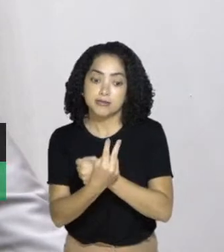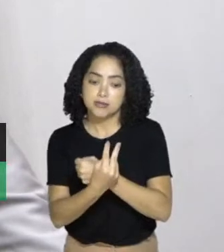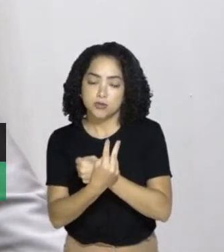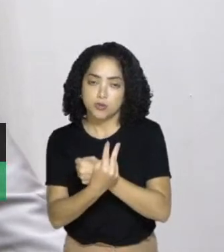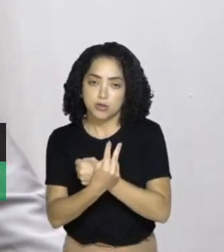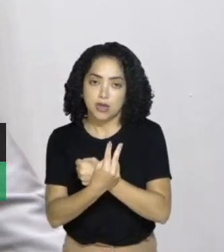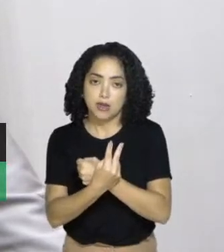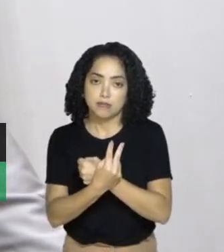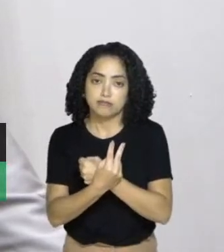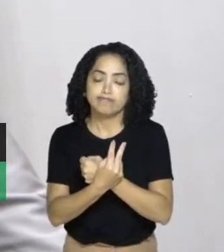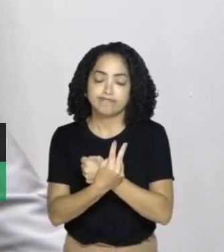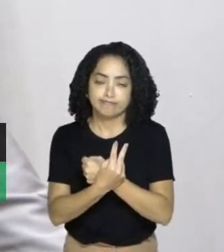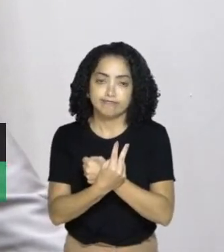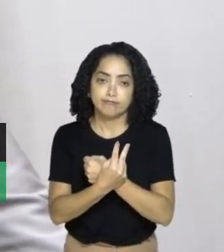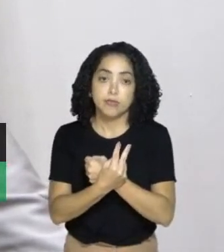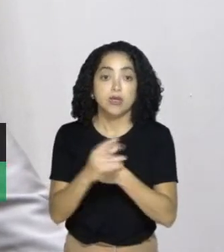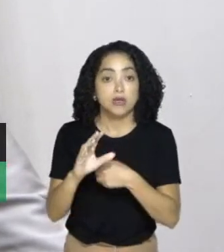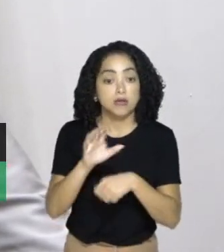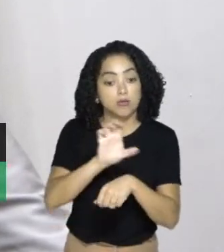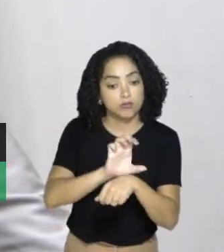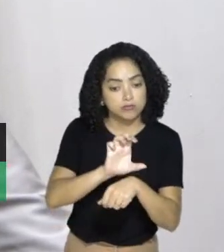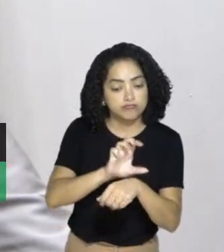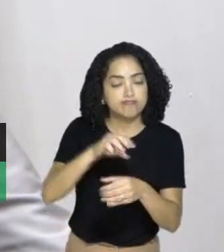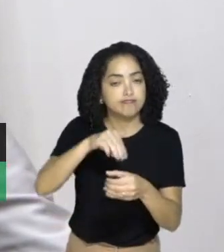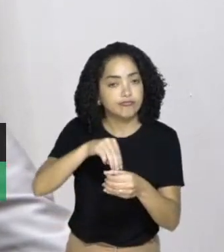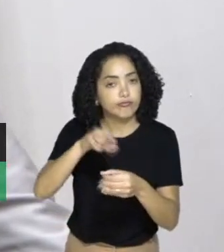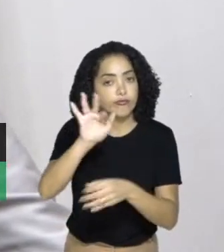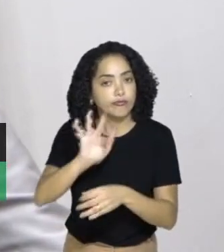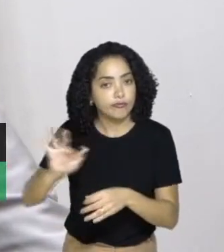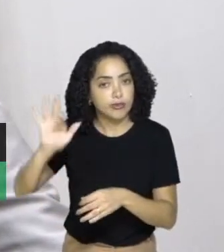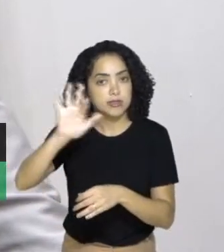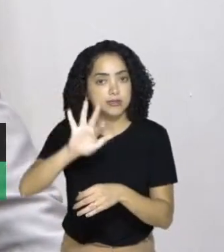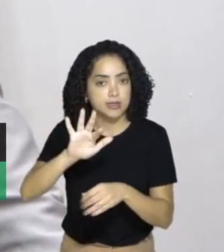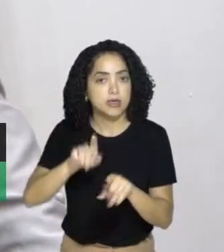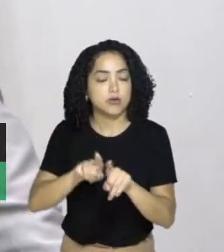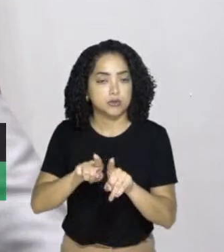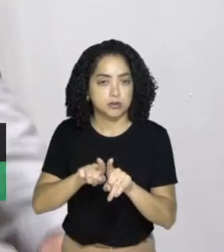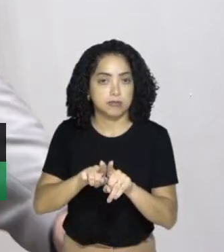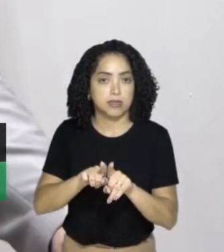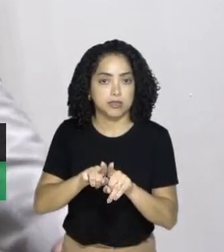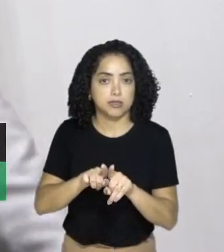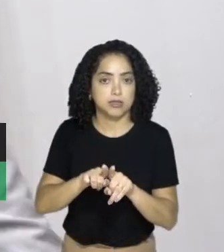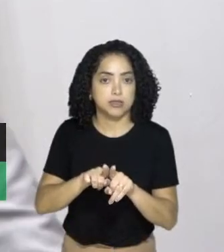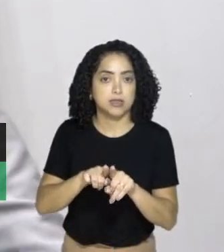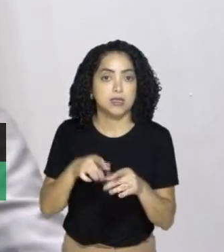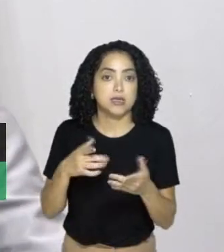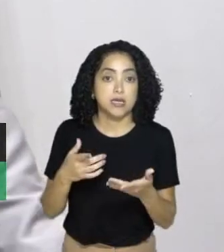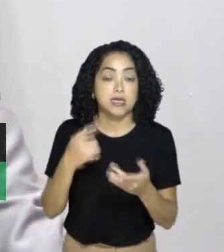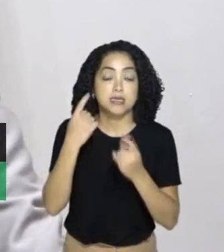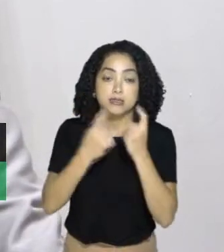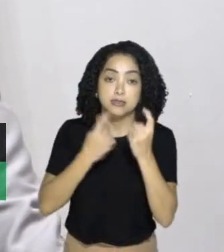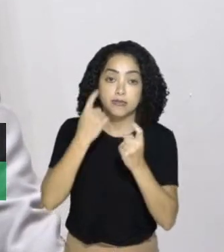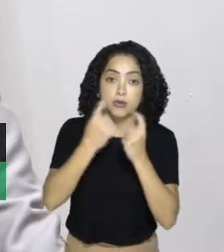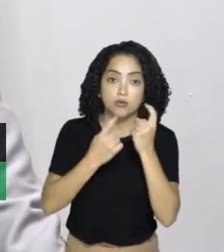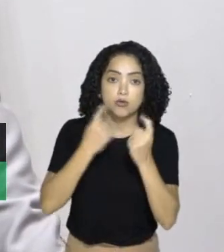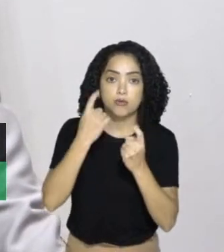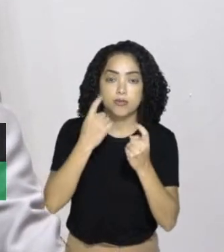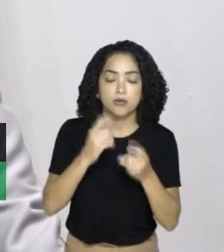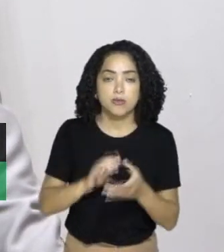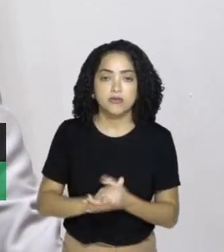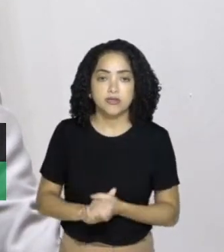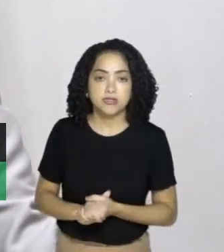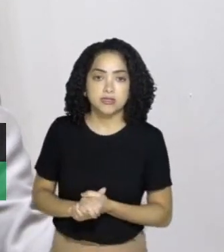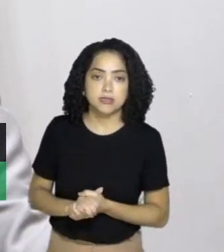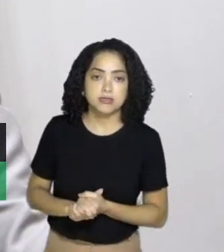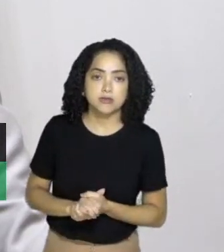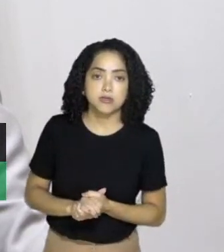Isso acontece em nível estadual, municipal, federal. Esse é um Estado que realmente se preocupa com a segurança da mulher.